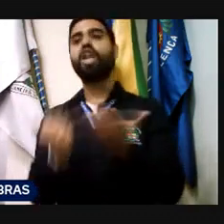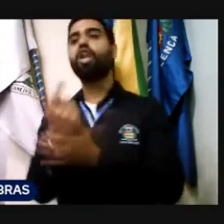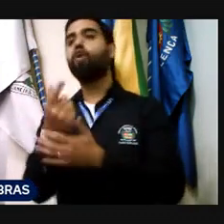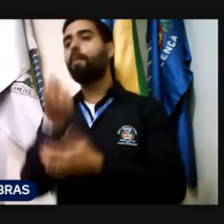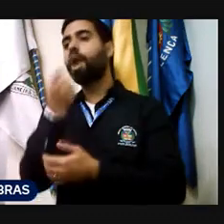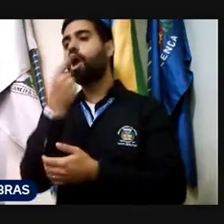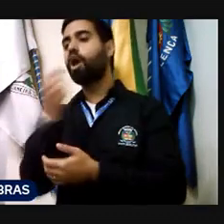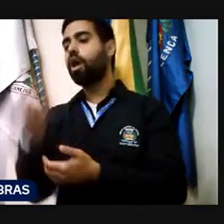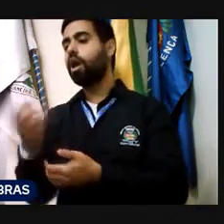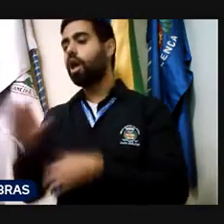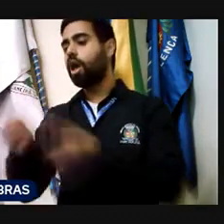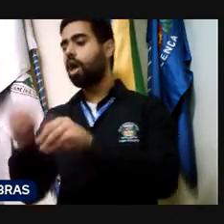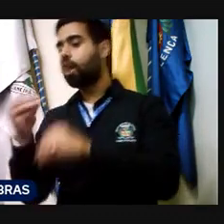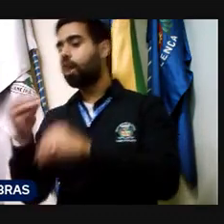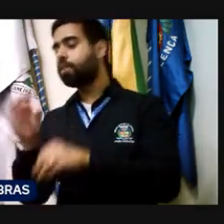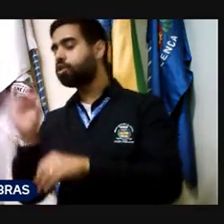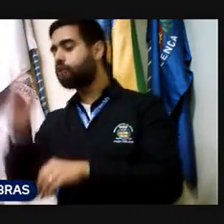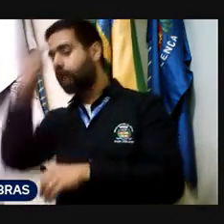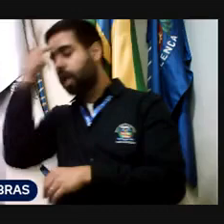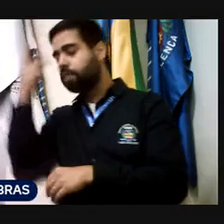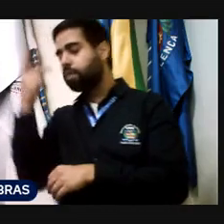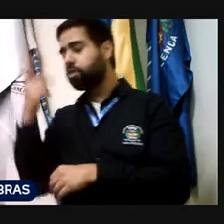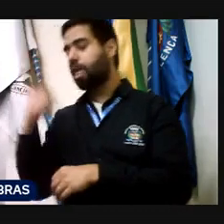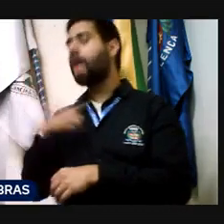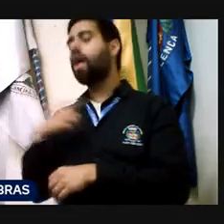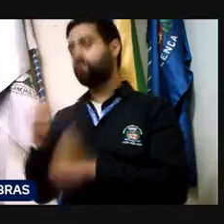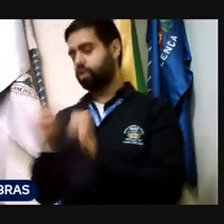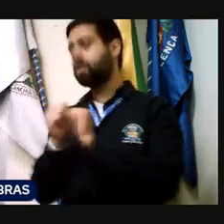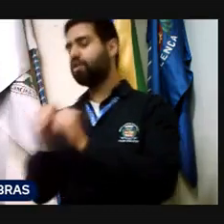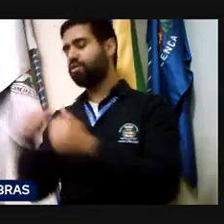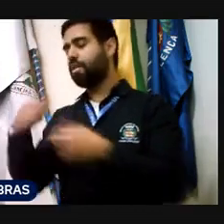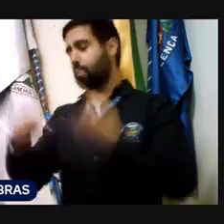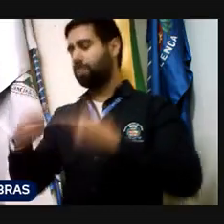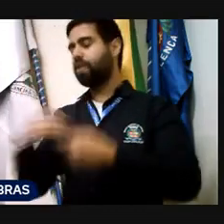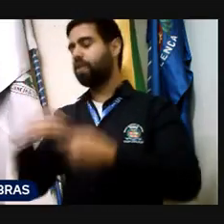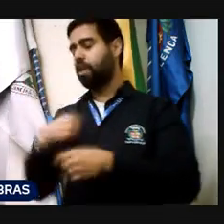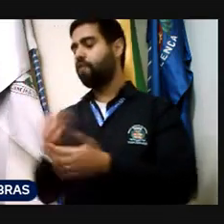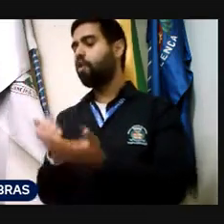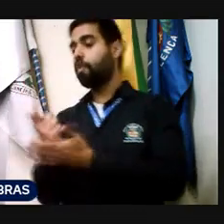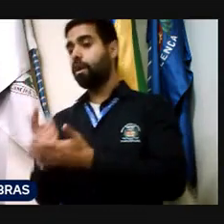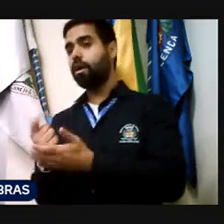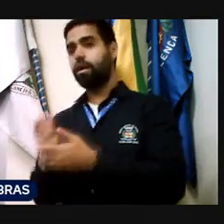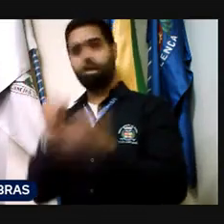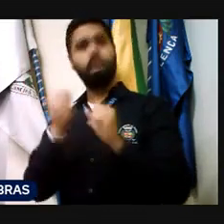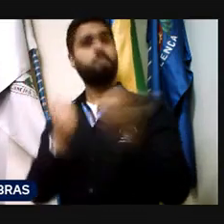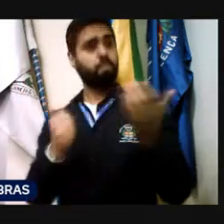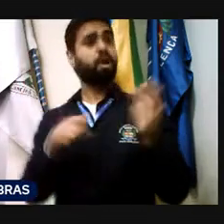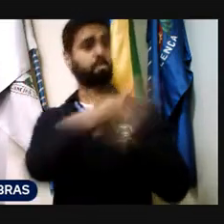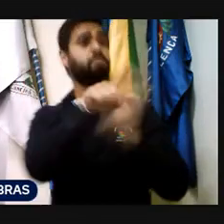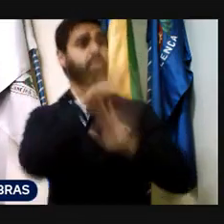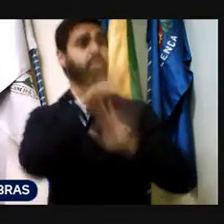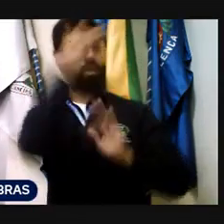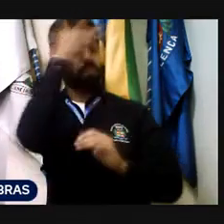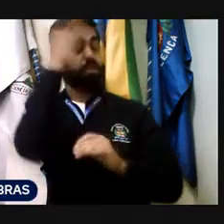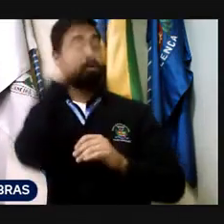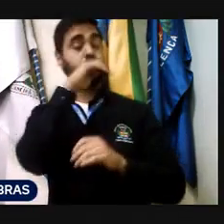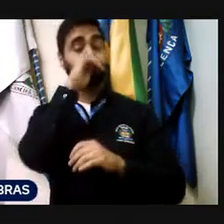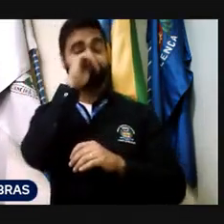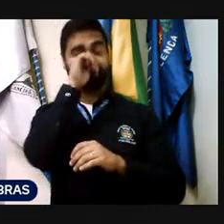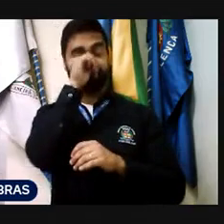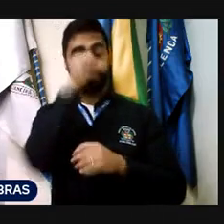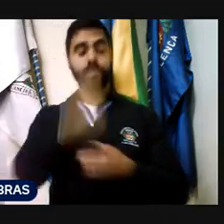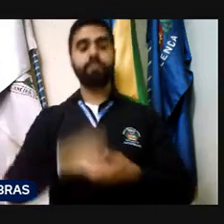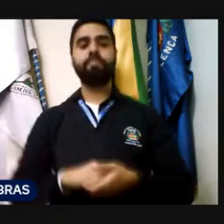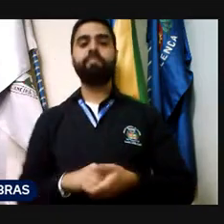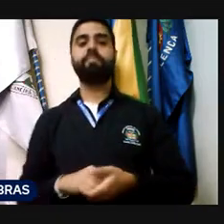para os cachorros só de quem é apadrinhado político dele. Pode perguntar a todos os protetores e cuidadores de animais